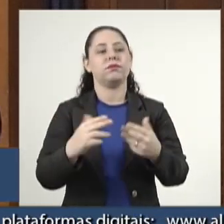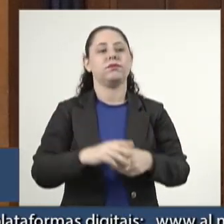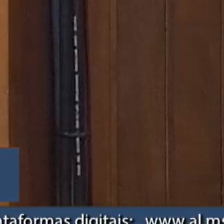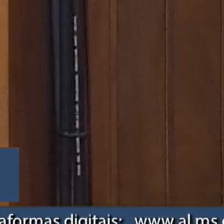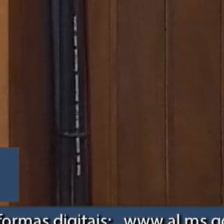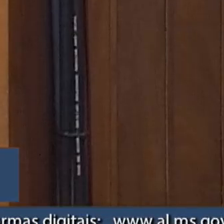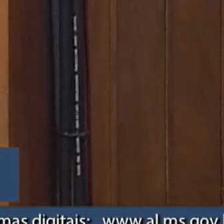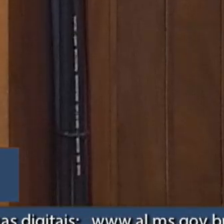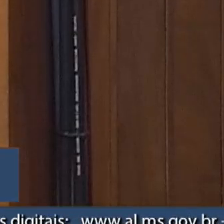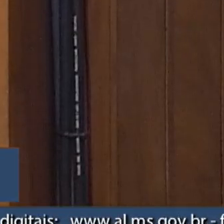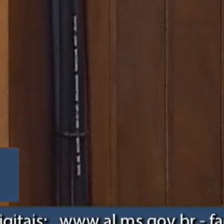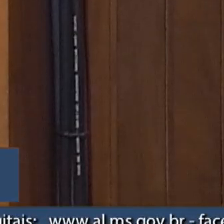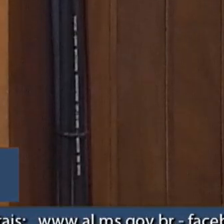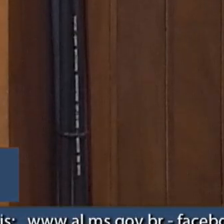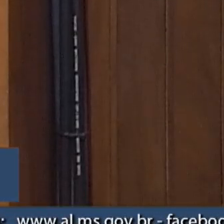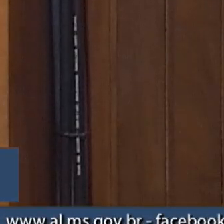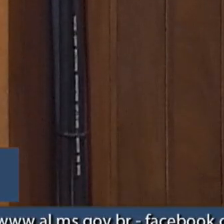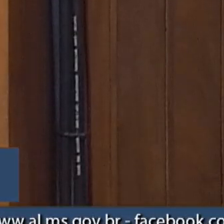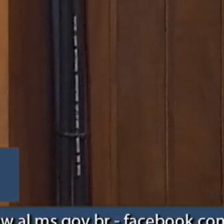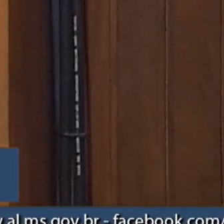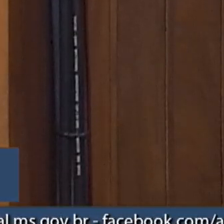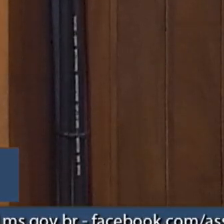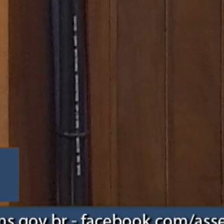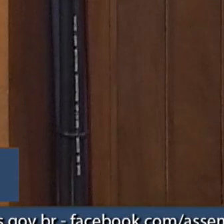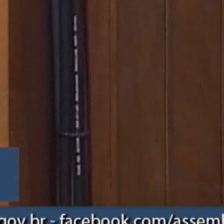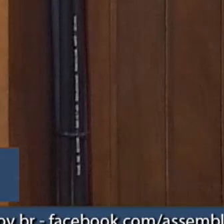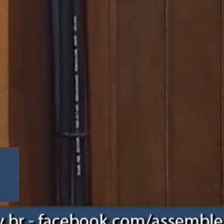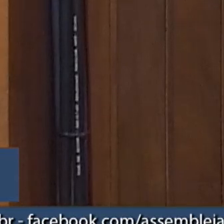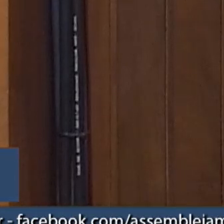é trabalhar pelo desenvolvimento do Mato Grosso do Sul